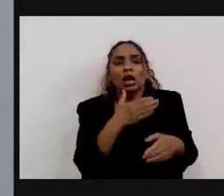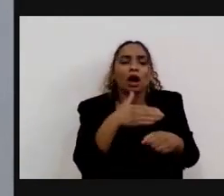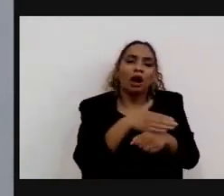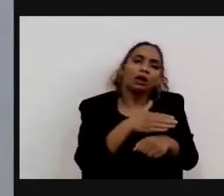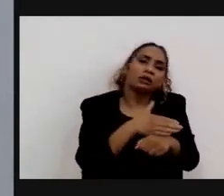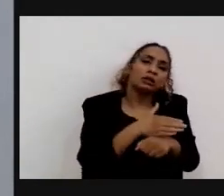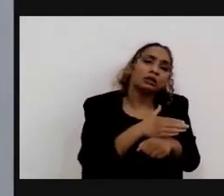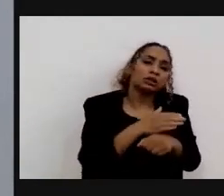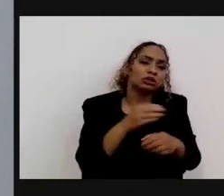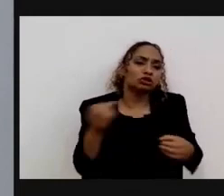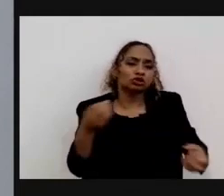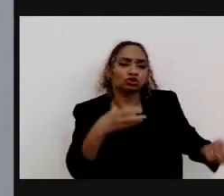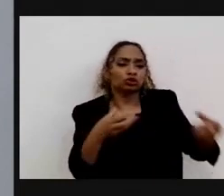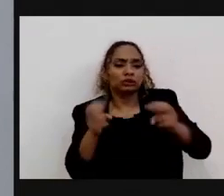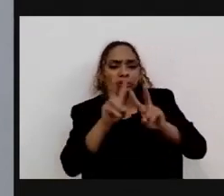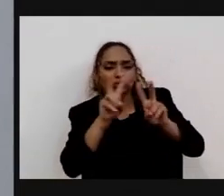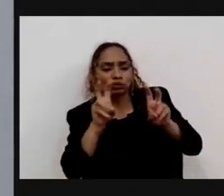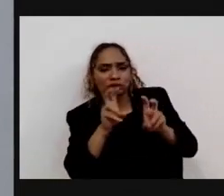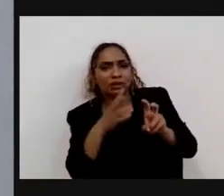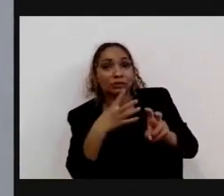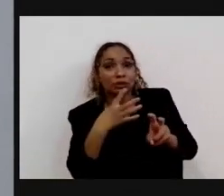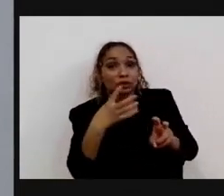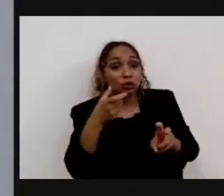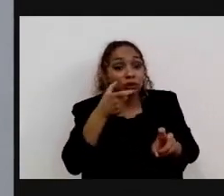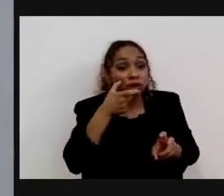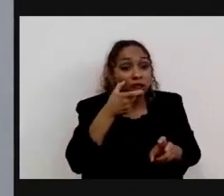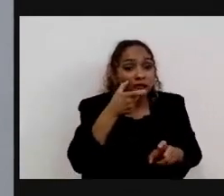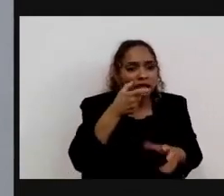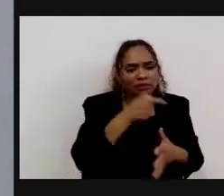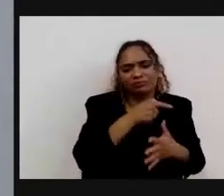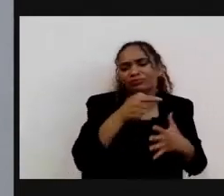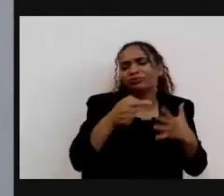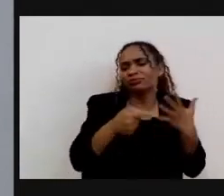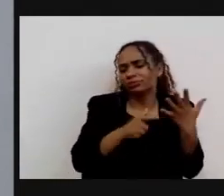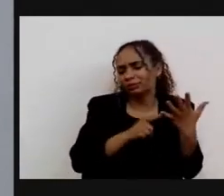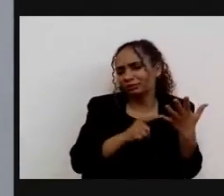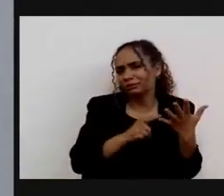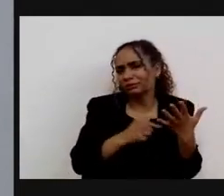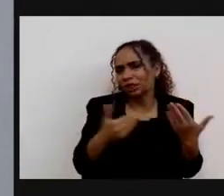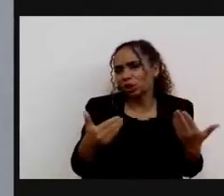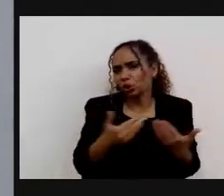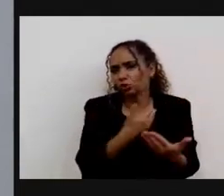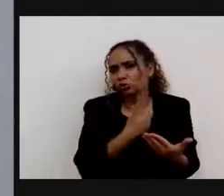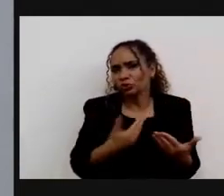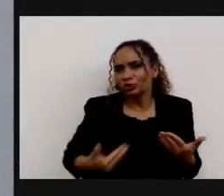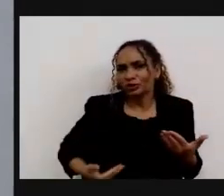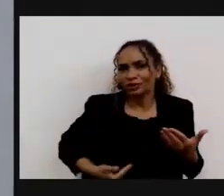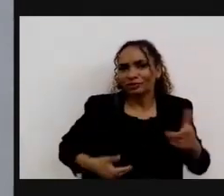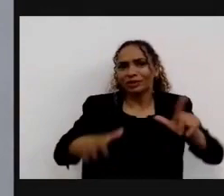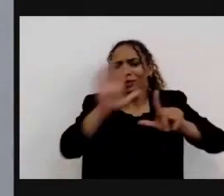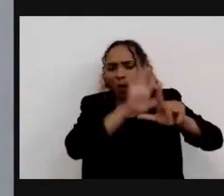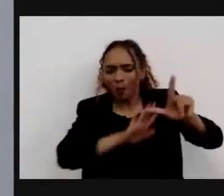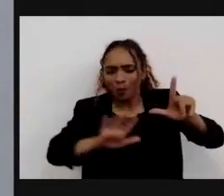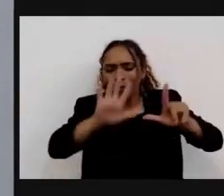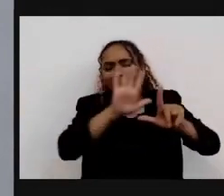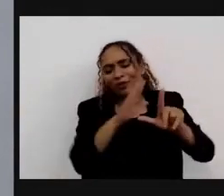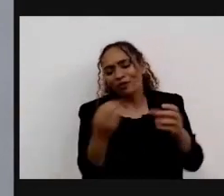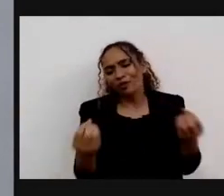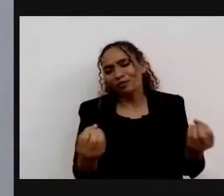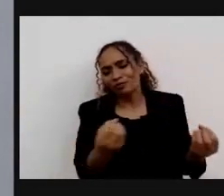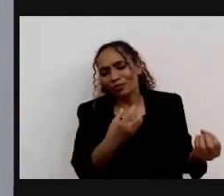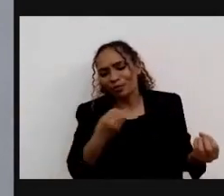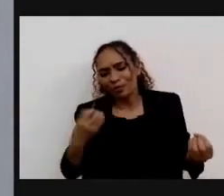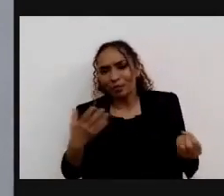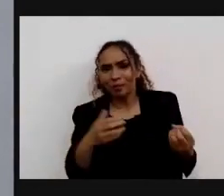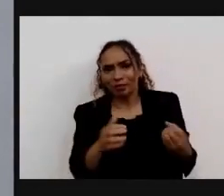de inovação nas redes dos temáticas dos seus interesses existem diversas hoje o governo é verdadeiro é plataforma de inovação em governa nem